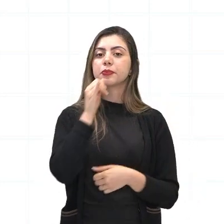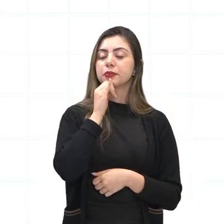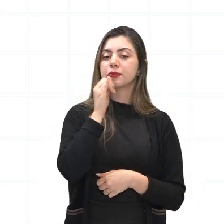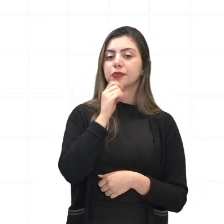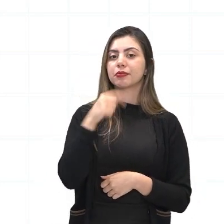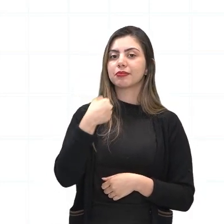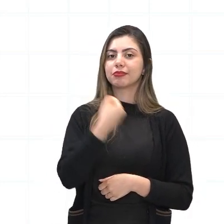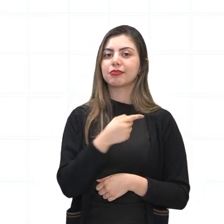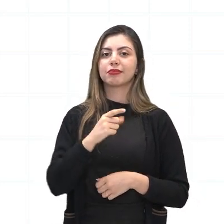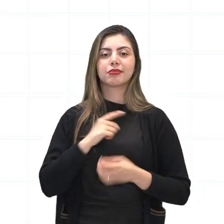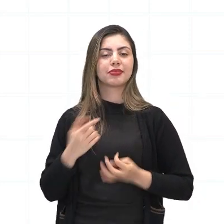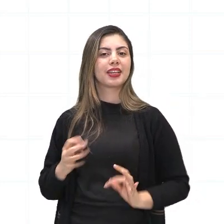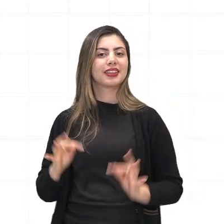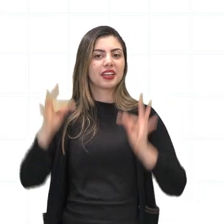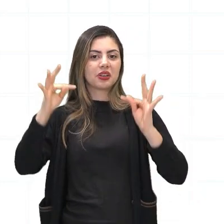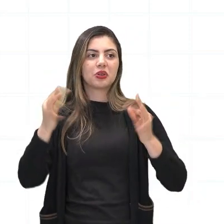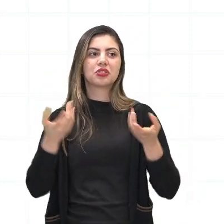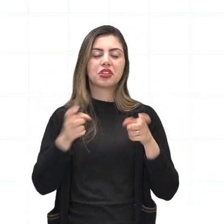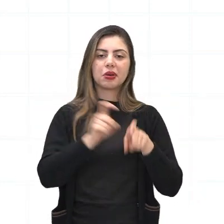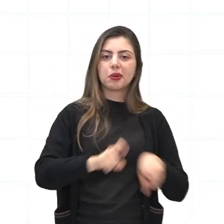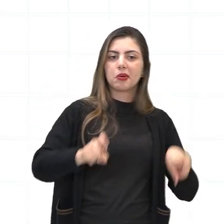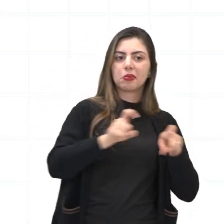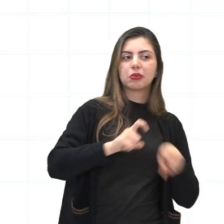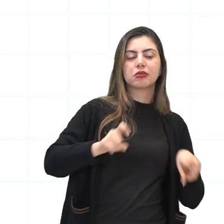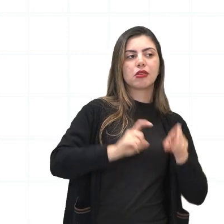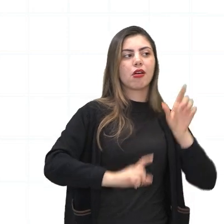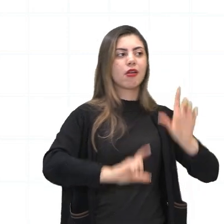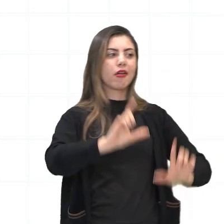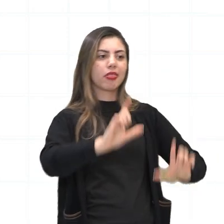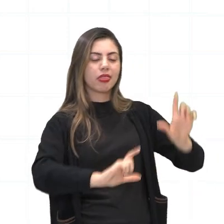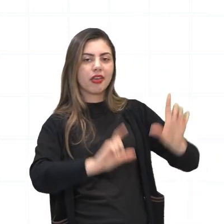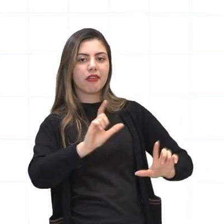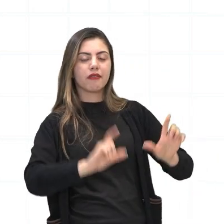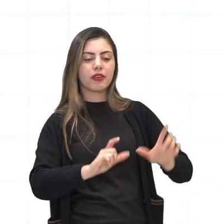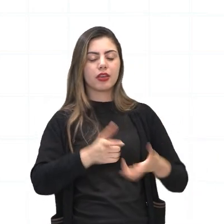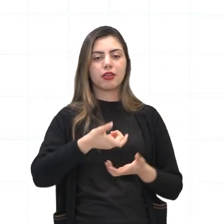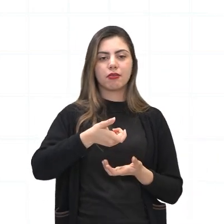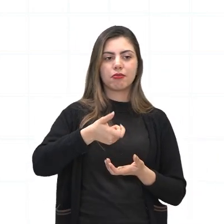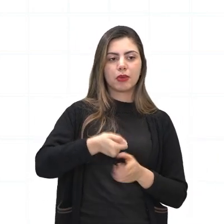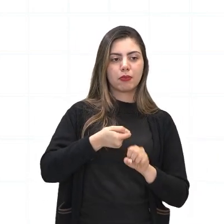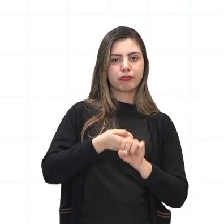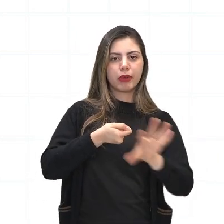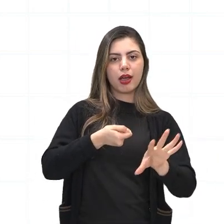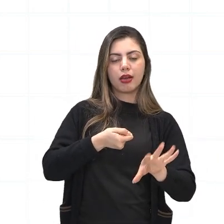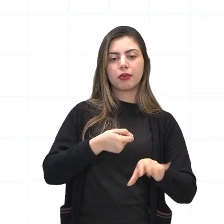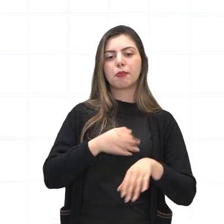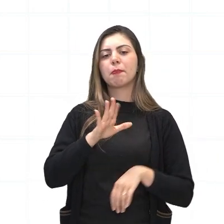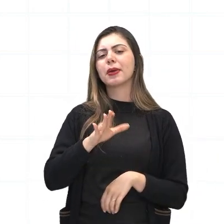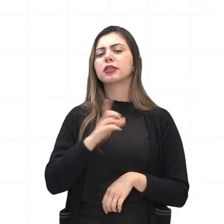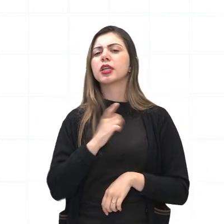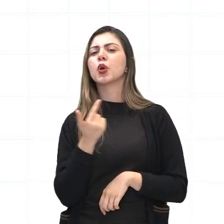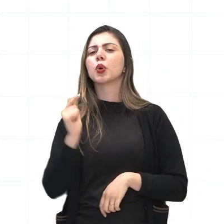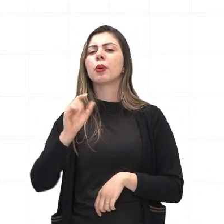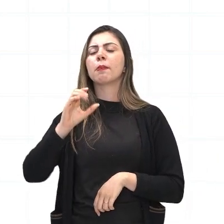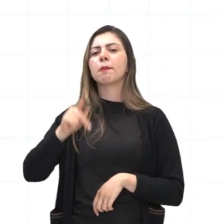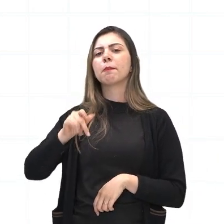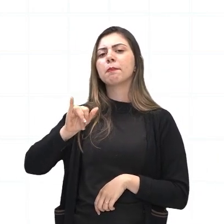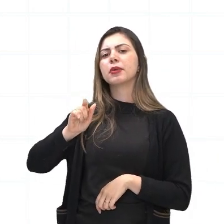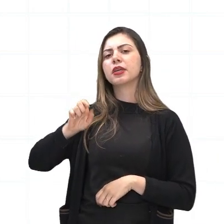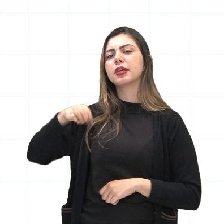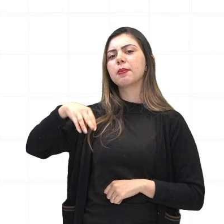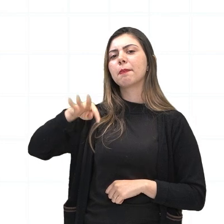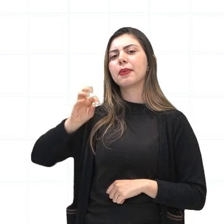nossa tecnologia, dos computadores, televisores, lanternas e a cor pigmento, aquelas cores